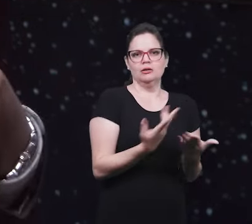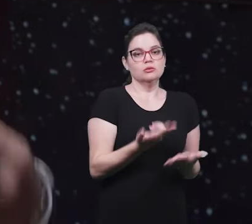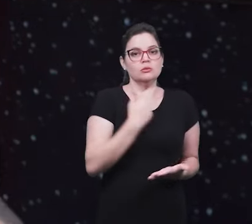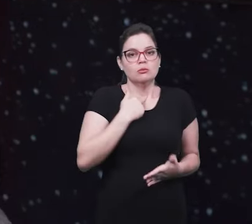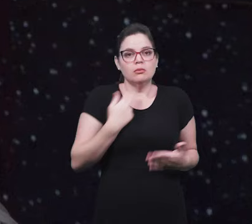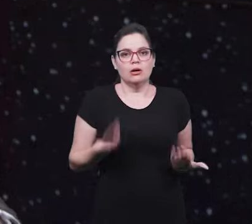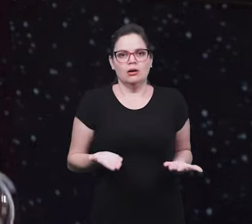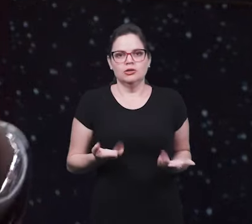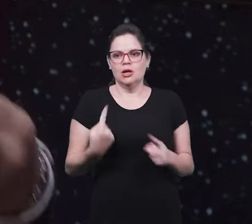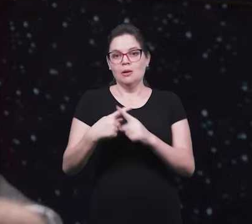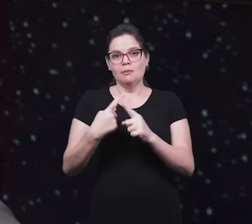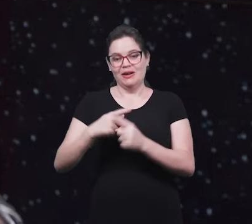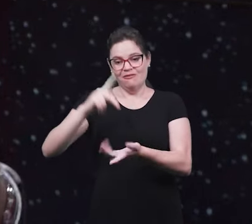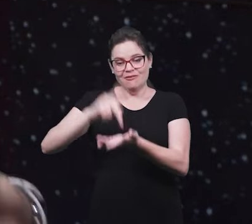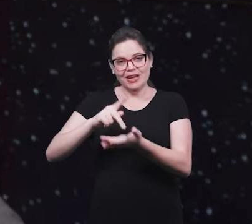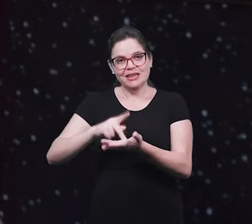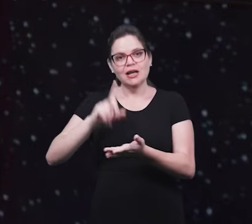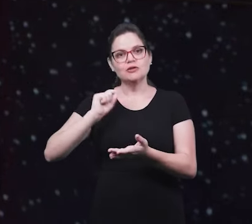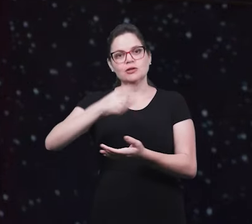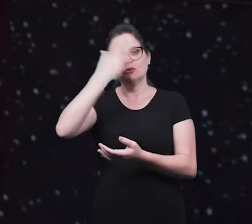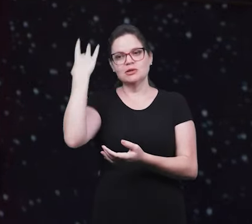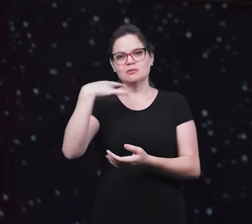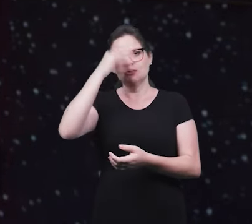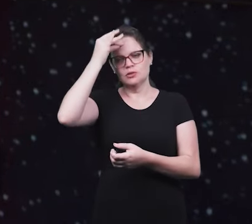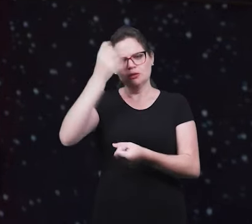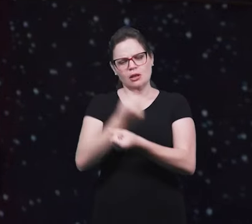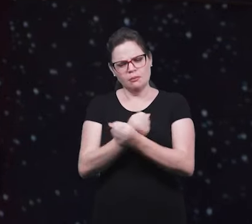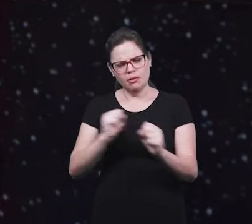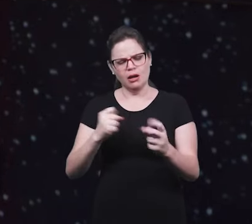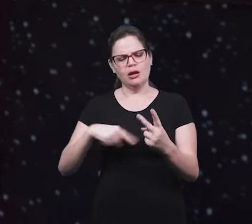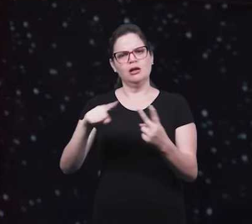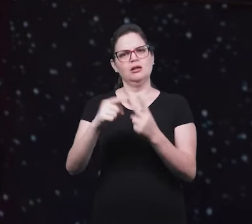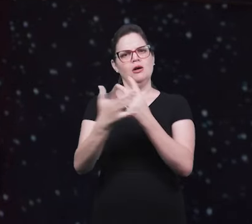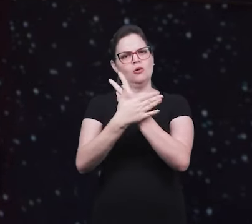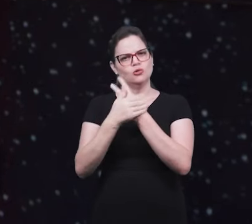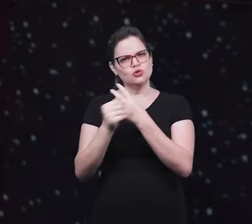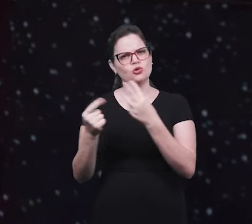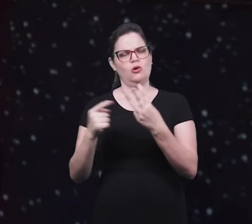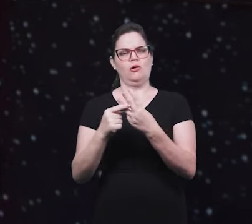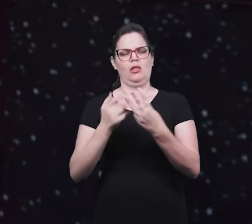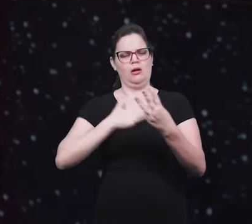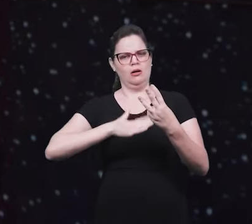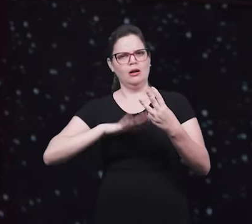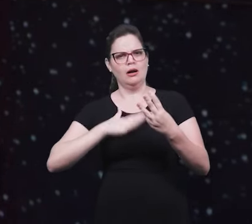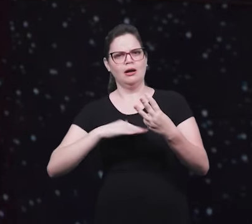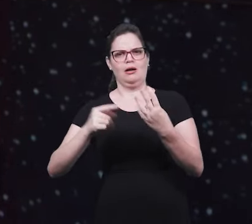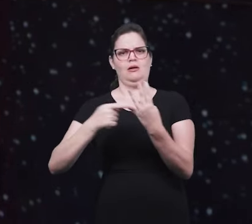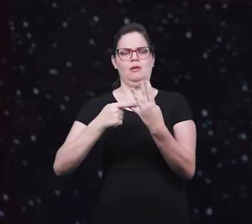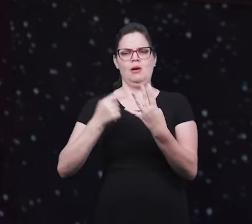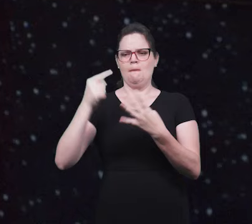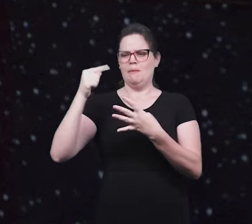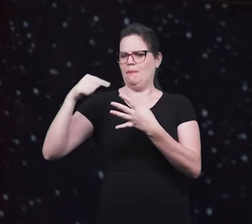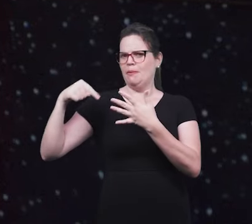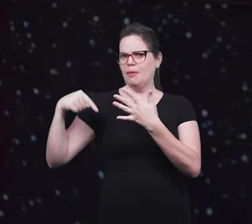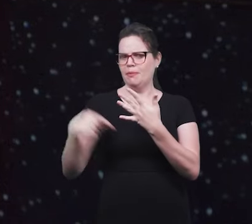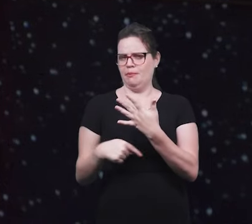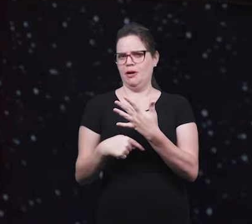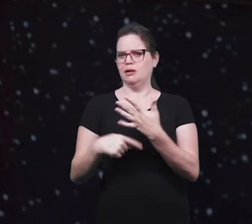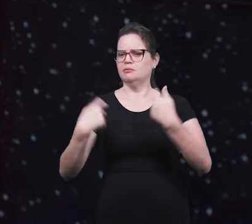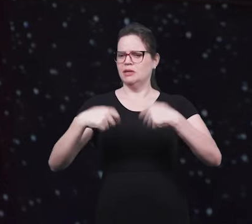que liberta, Jesus. Que consola, que conforta. Então não há como servir a Deus e não ter